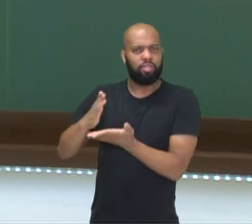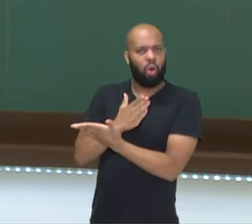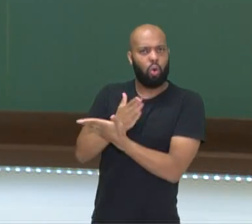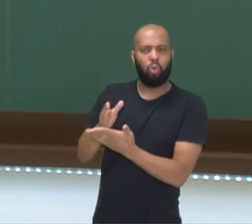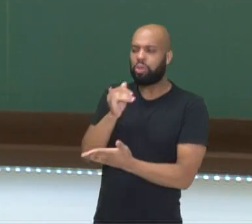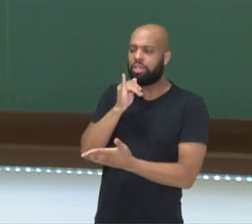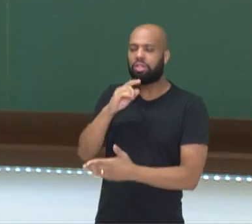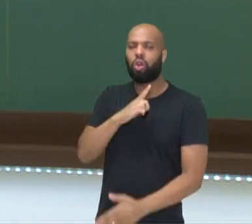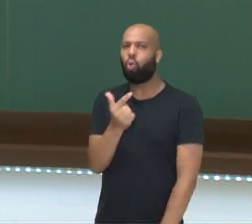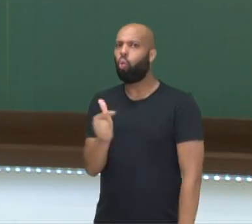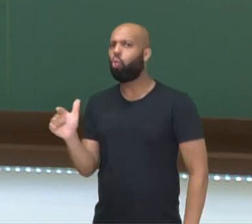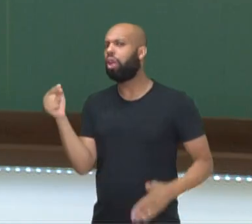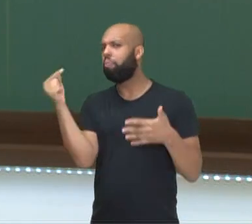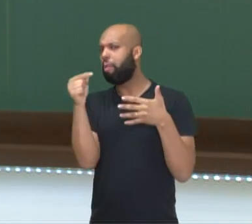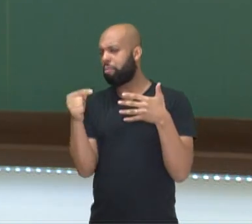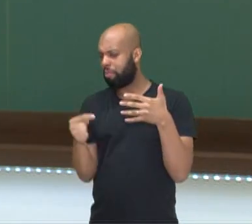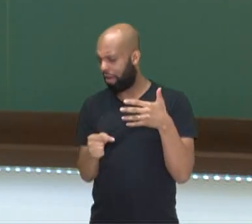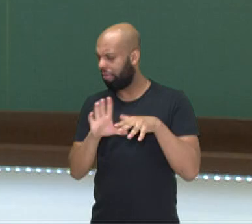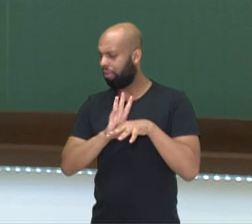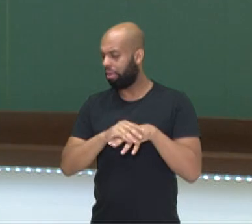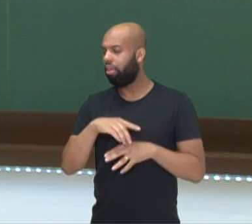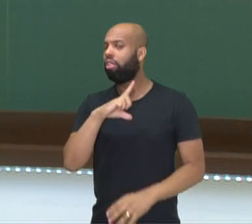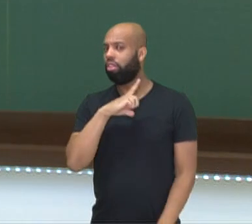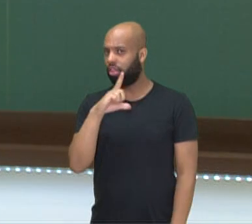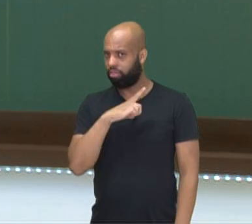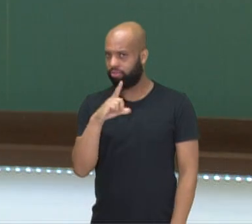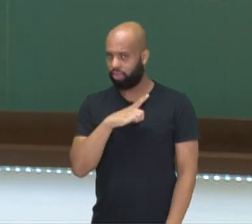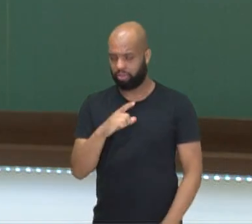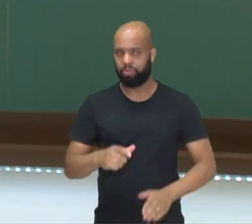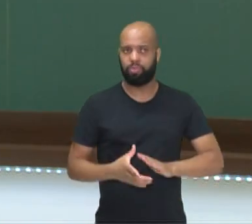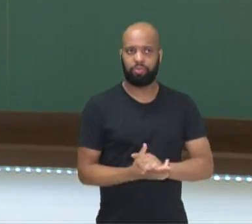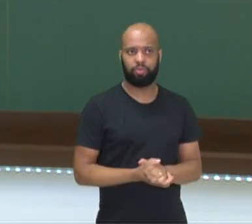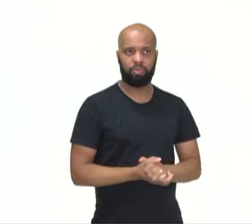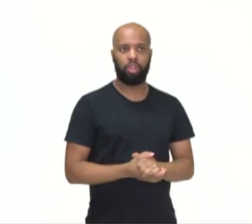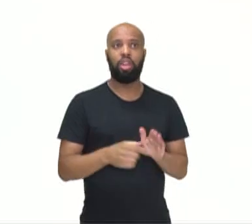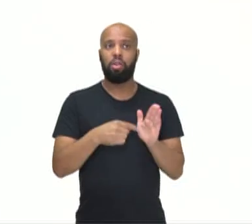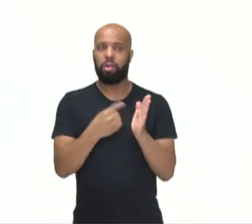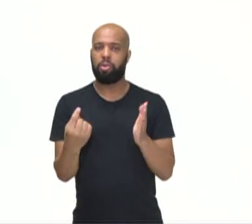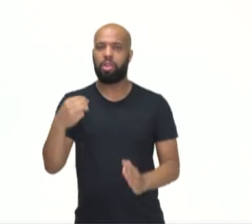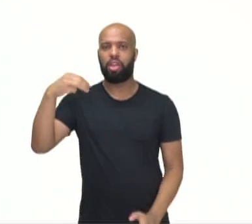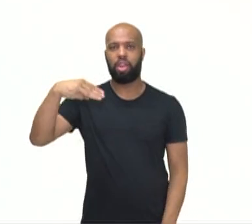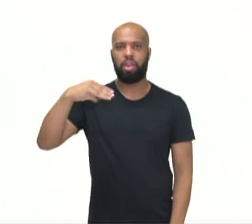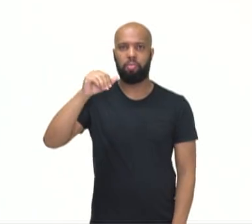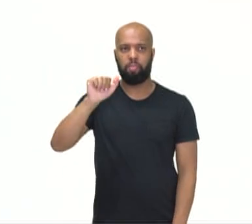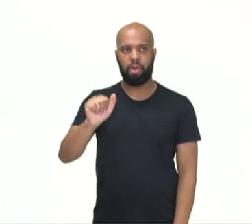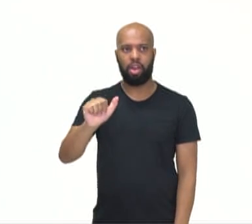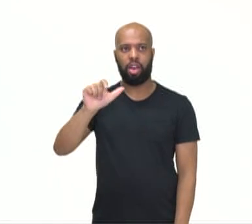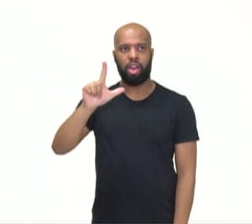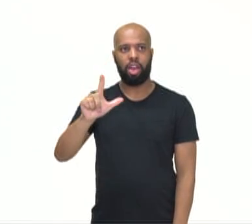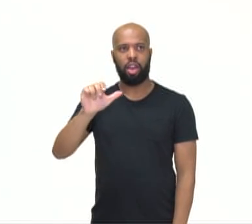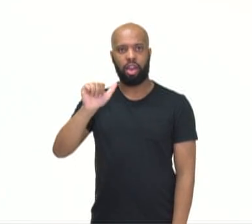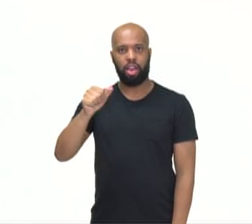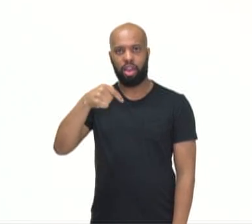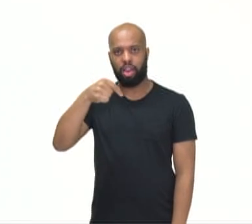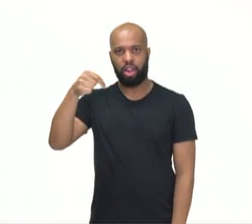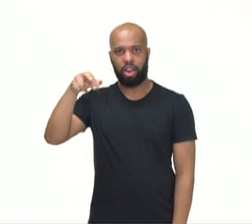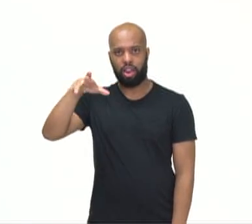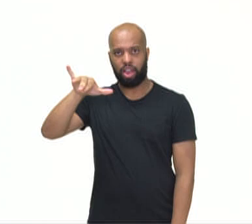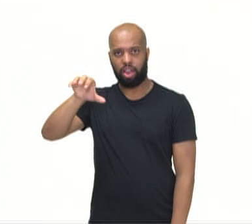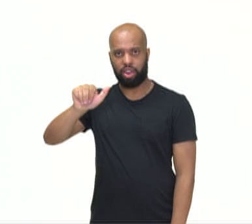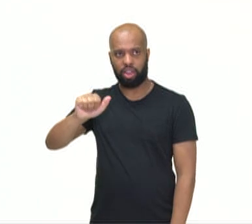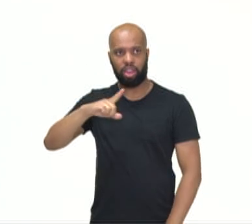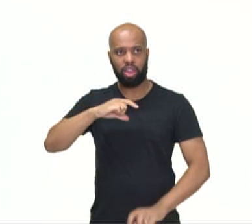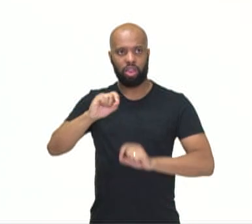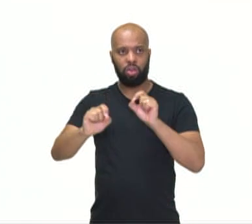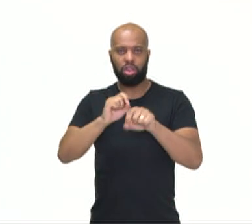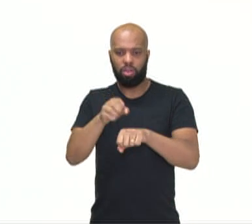outras doenças associadas a esses micro-organismos. A primeira é a malária, que ocorre uma infecção no nosso